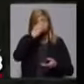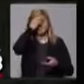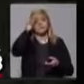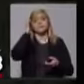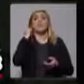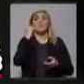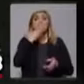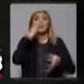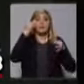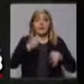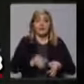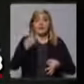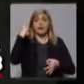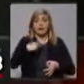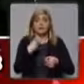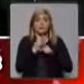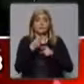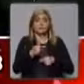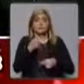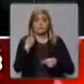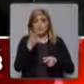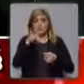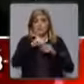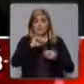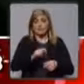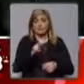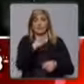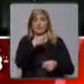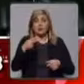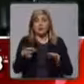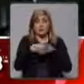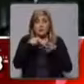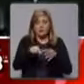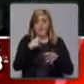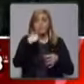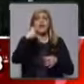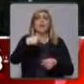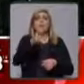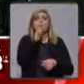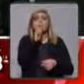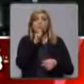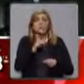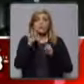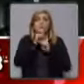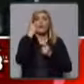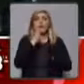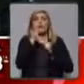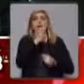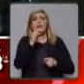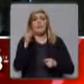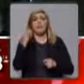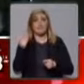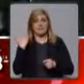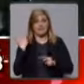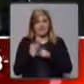certa, há meios na União e há pessoas dentro do Eurogrupo que consideram que existe aqui uma possibilidade para corrigir alguns erros do passado e, de